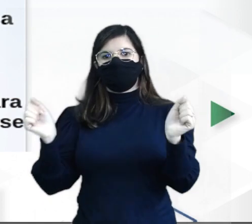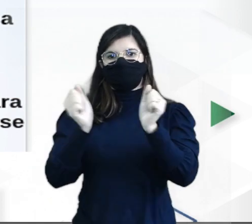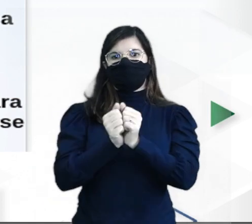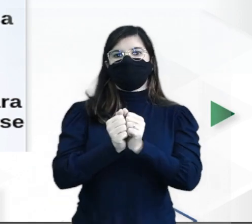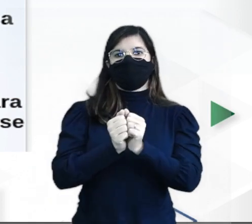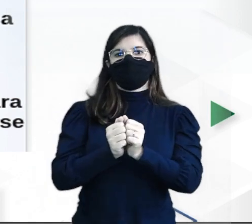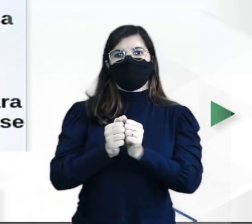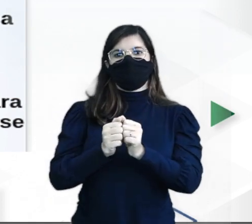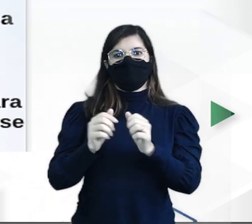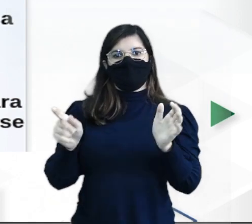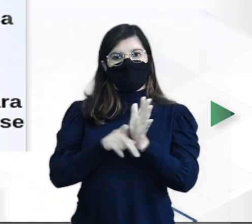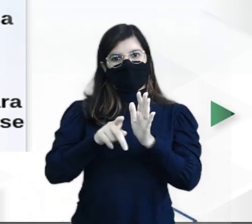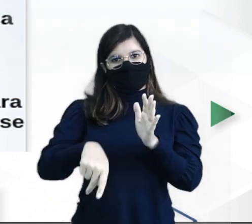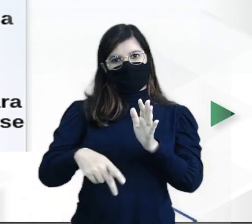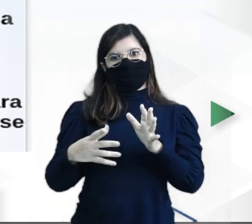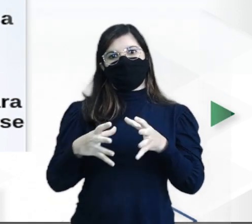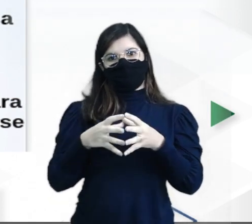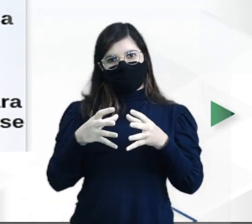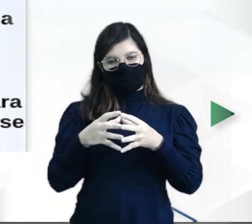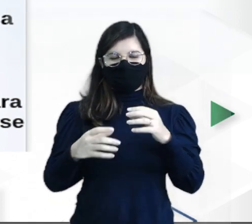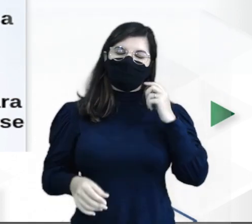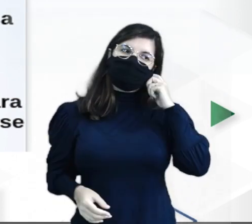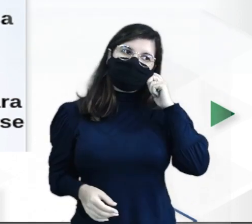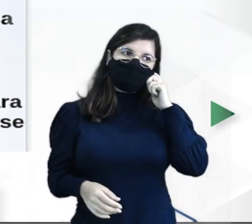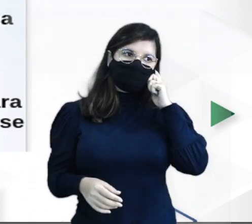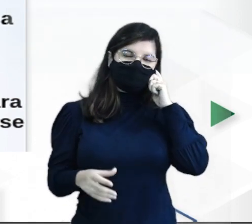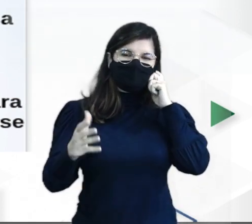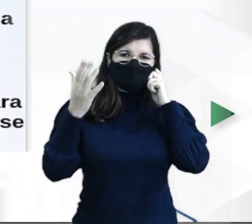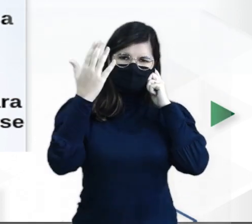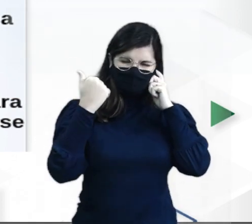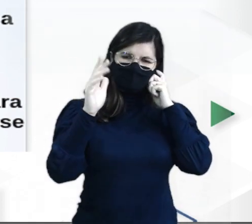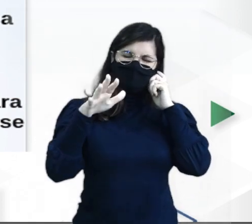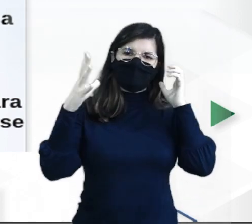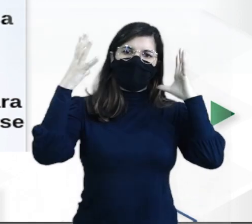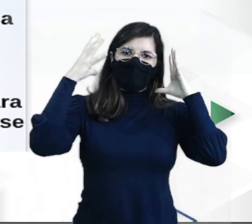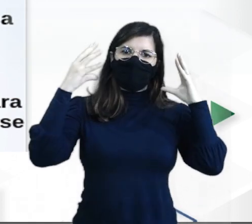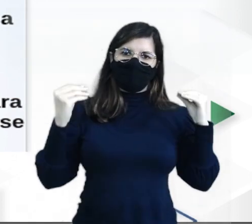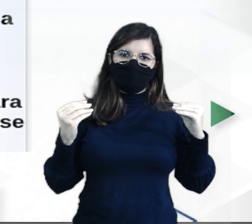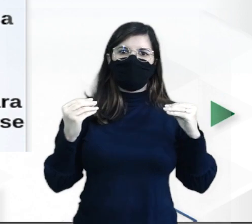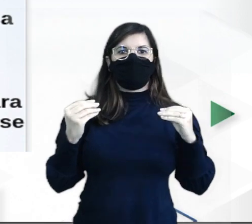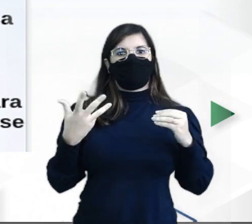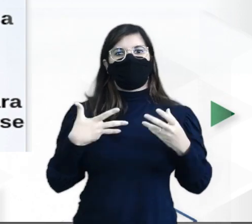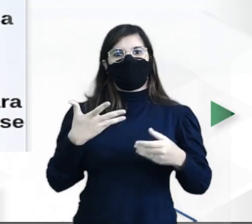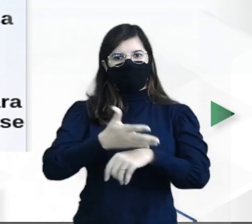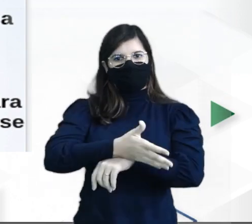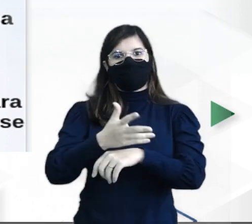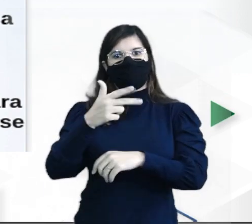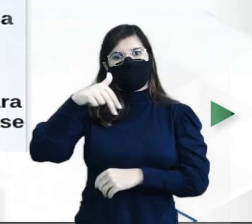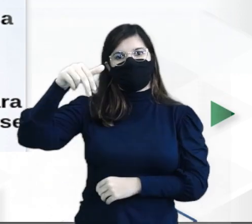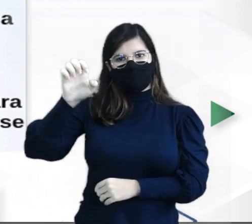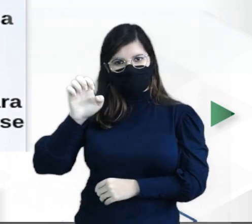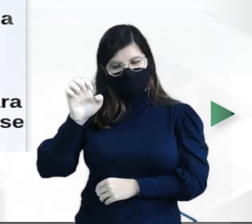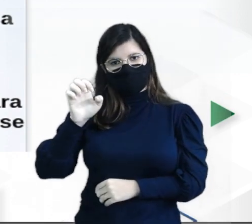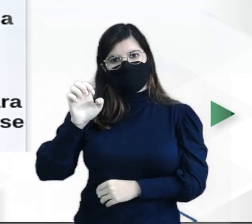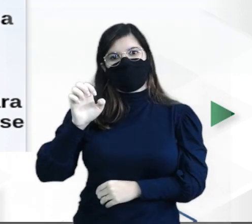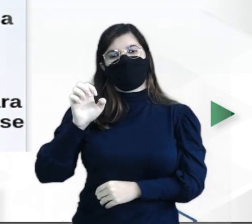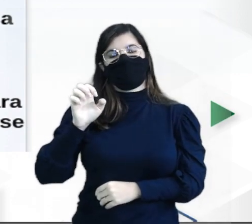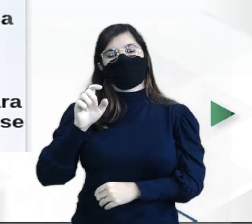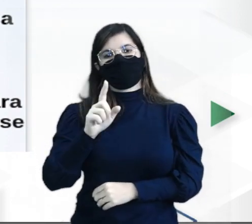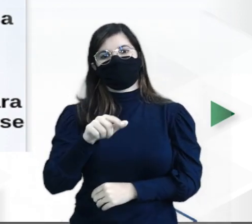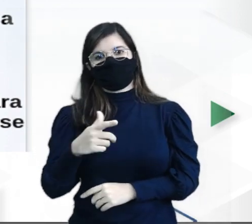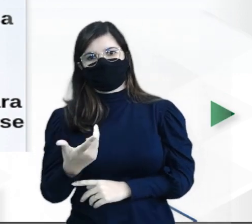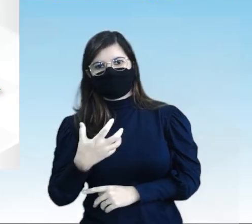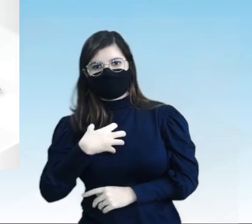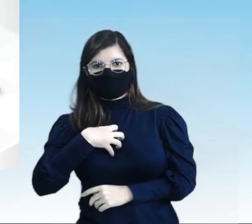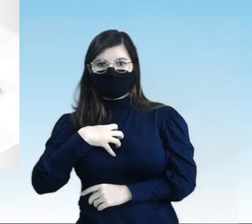se juntares aos integrantes da Top então a galera já sabia que os holandeses queriam ver para o nordeste brasileiro Então veja aí que